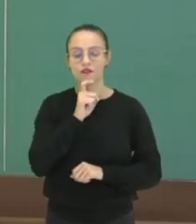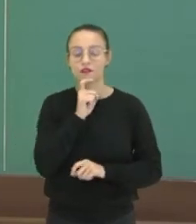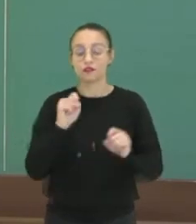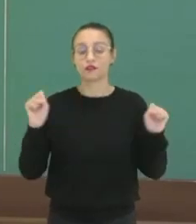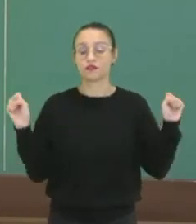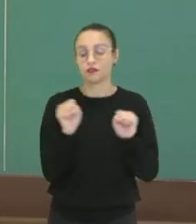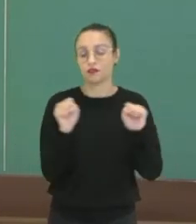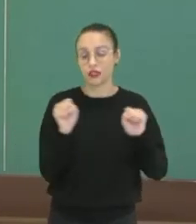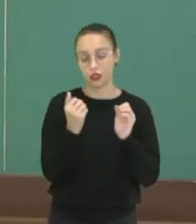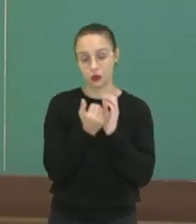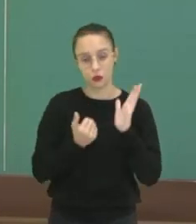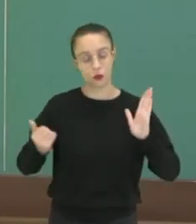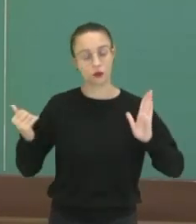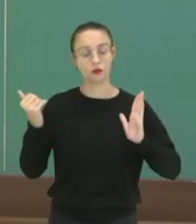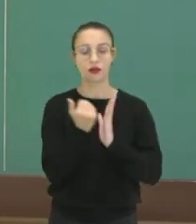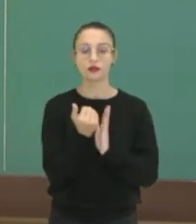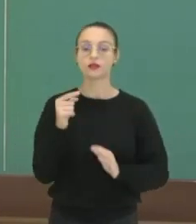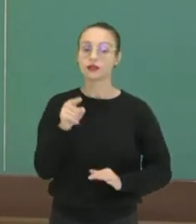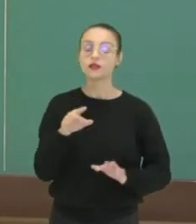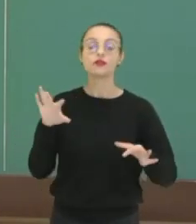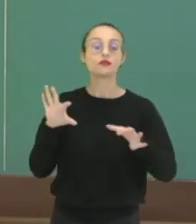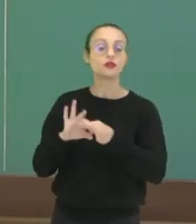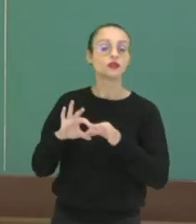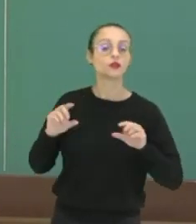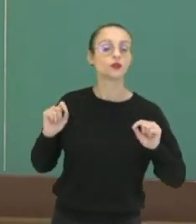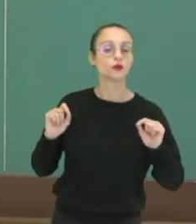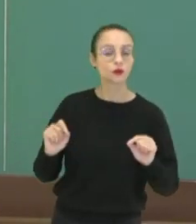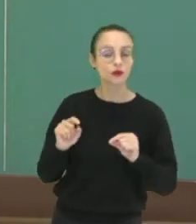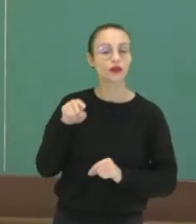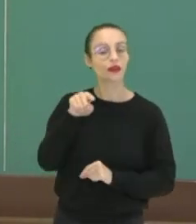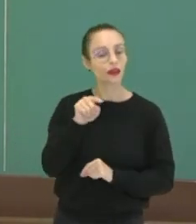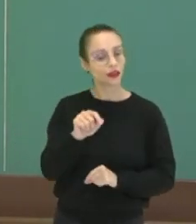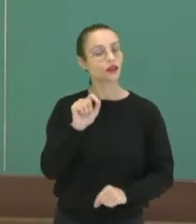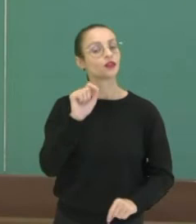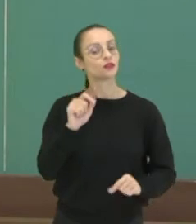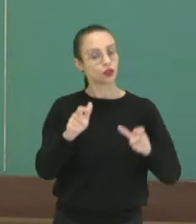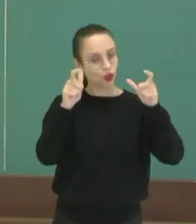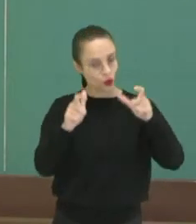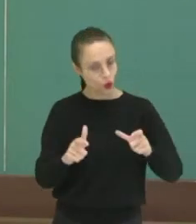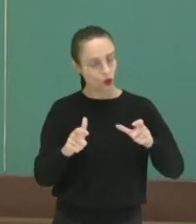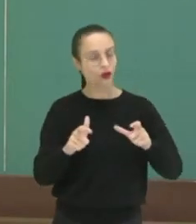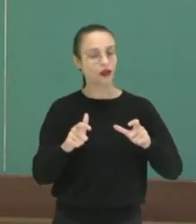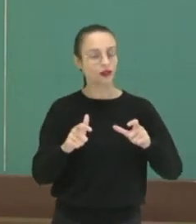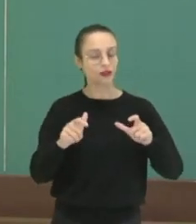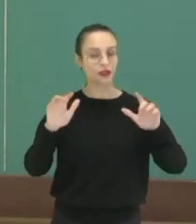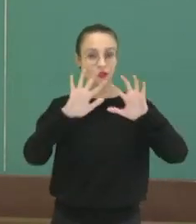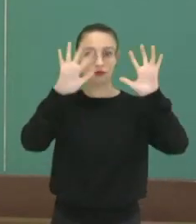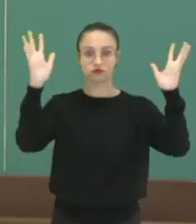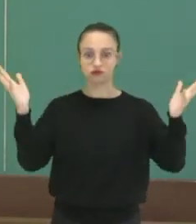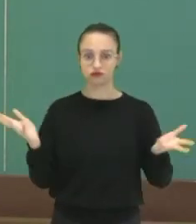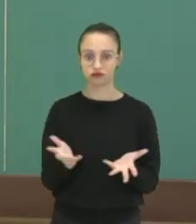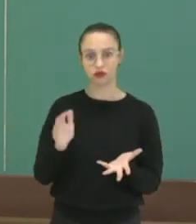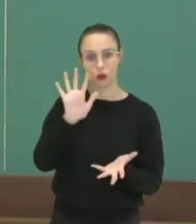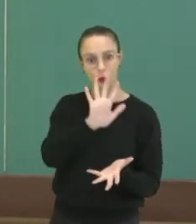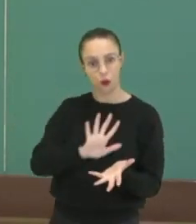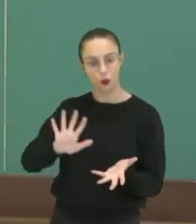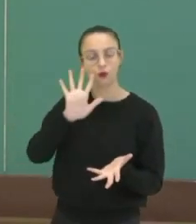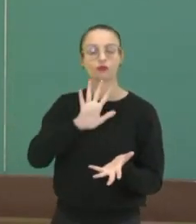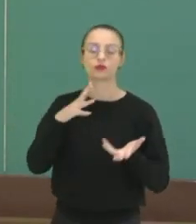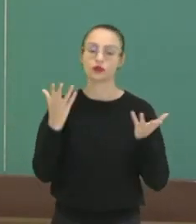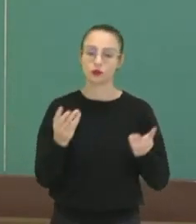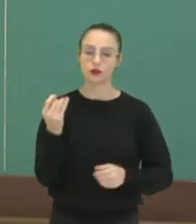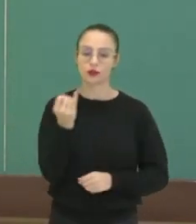mais rigorosos. Isso tem a ver com o quê? Com essa ideia da localização geográfica presente ali. Então é importante a